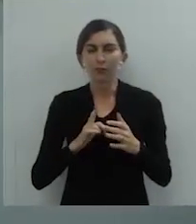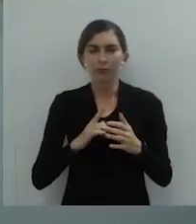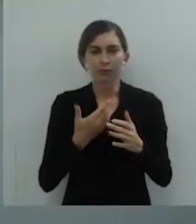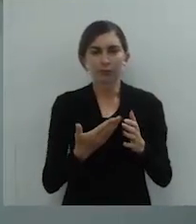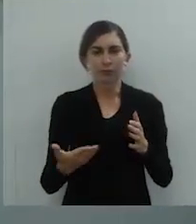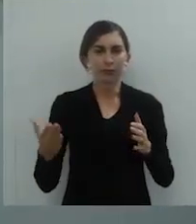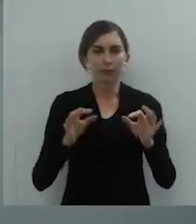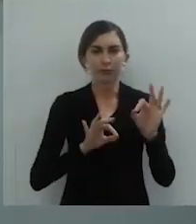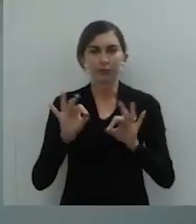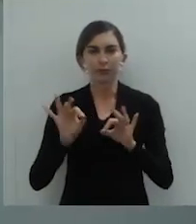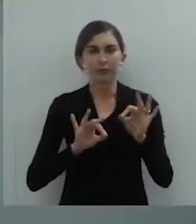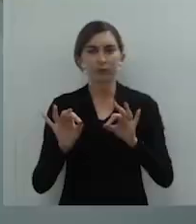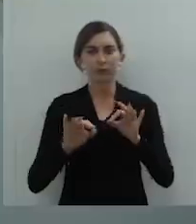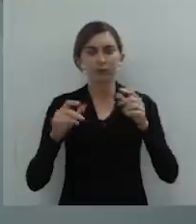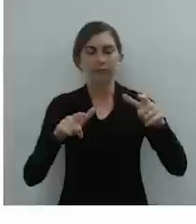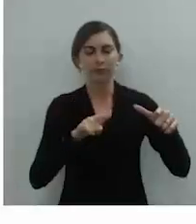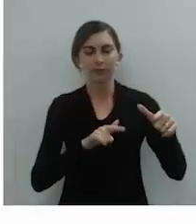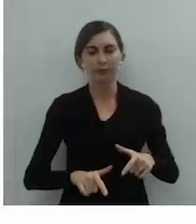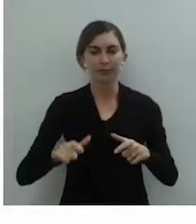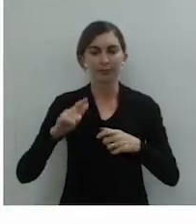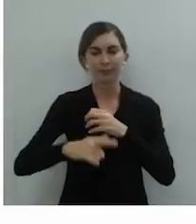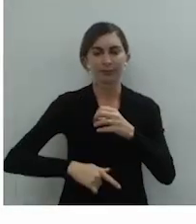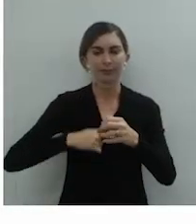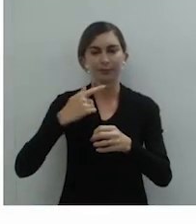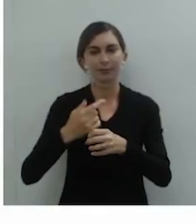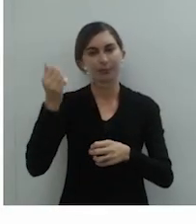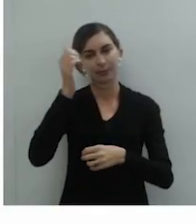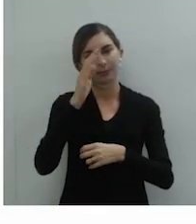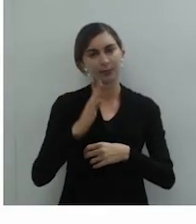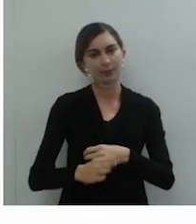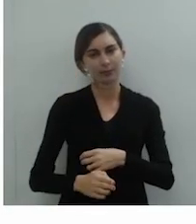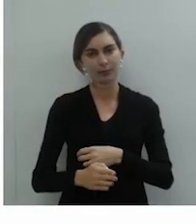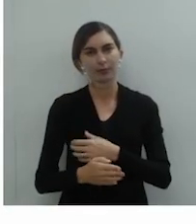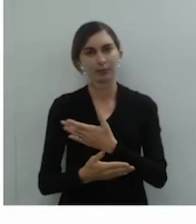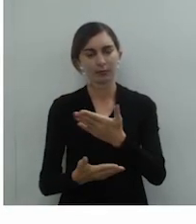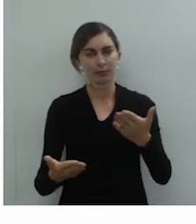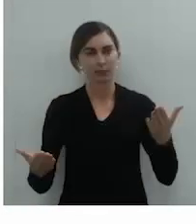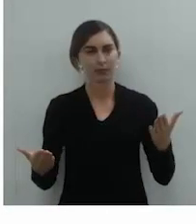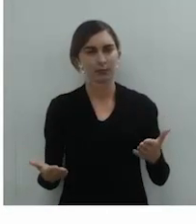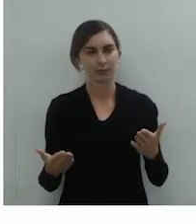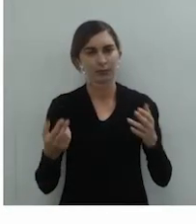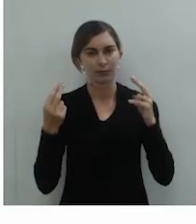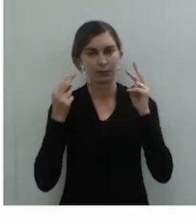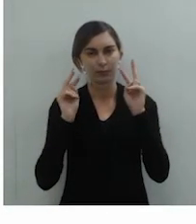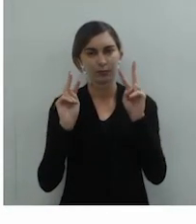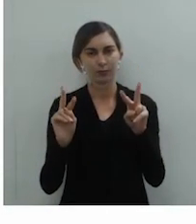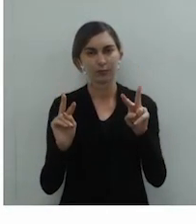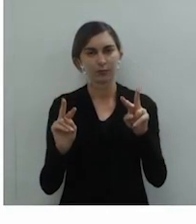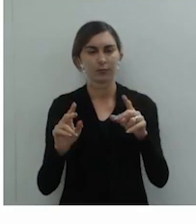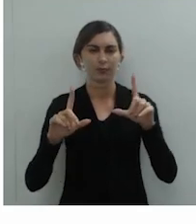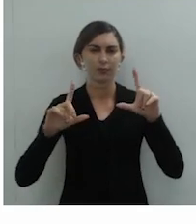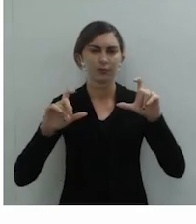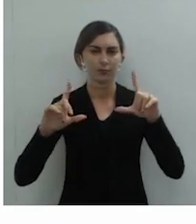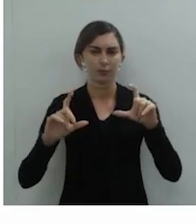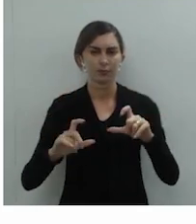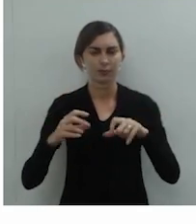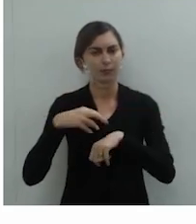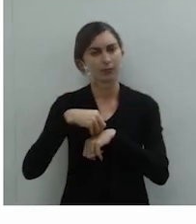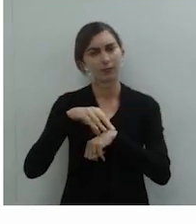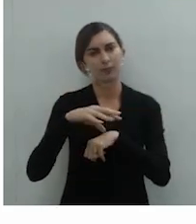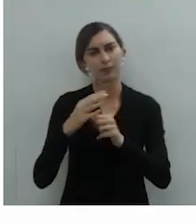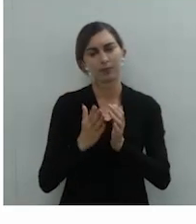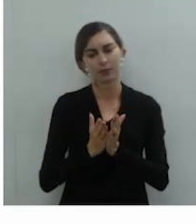A construção do espaço geográfico brasileiro. Vejam, a imagem traz